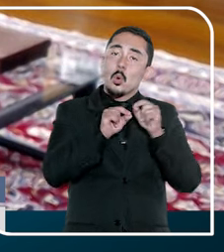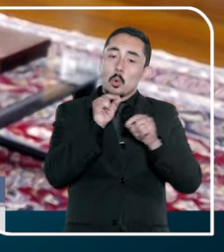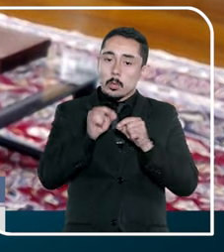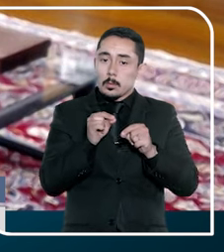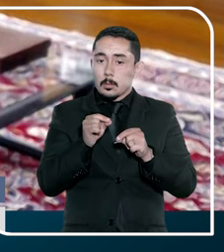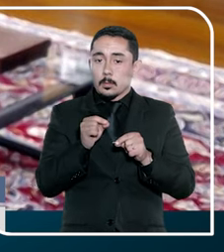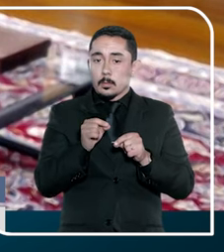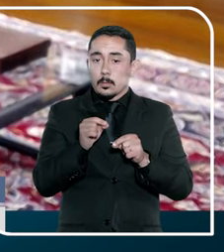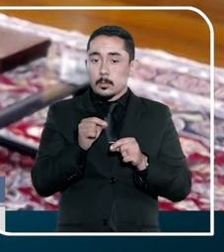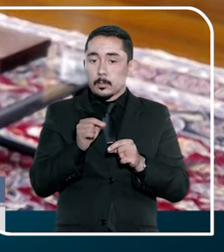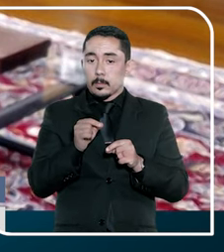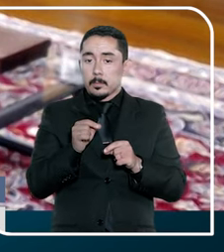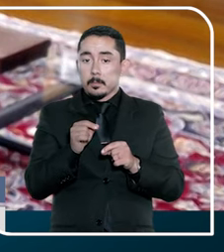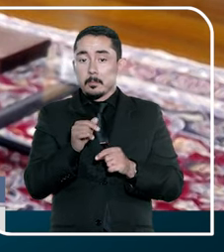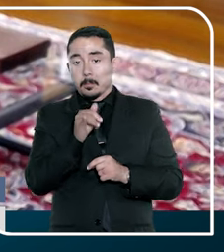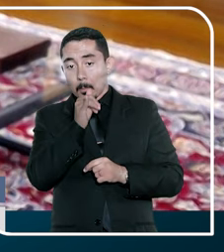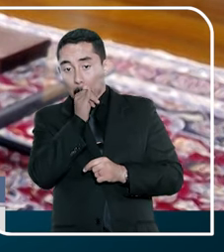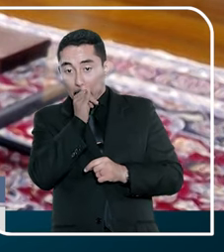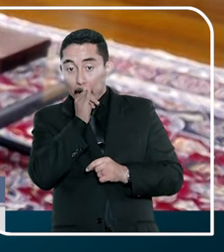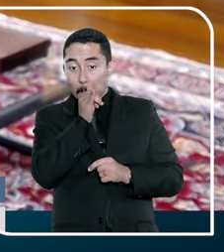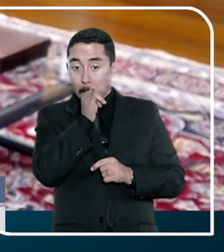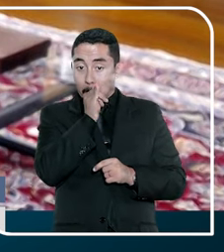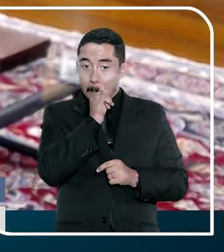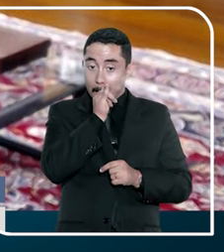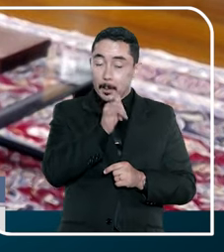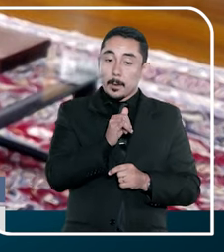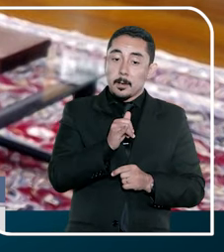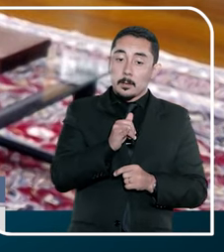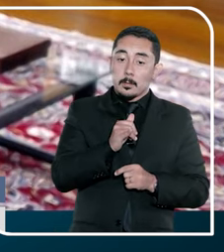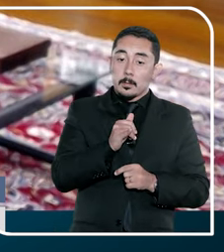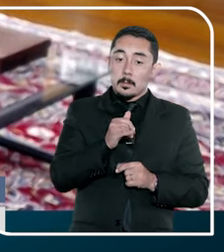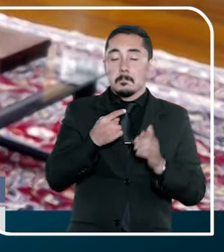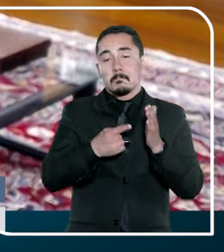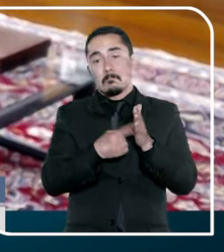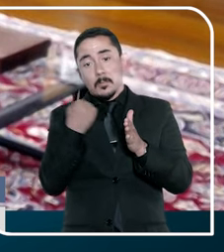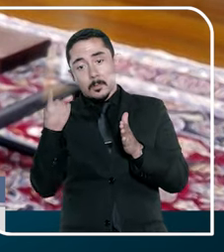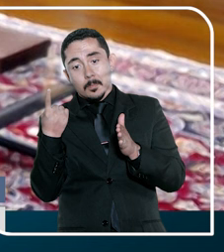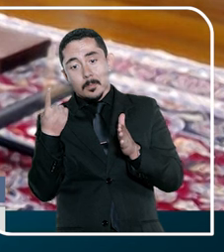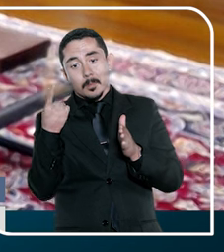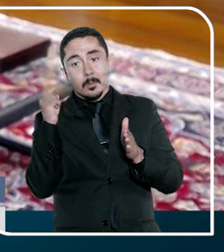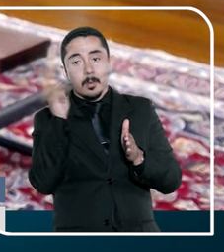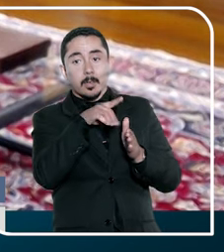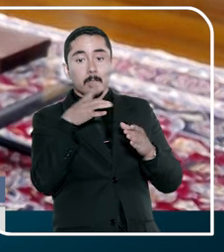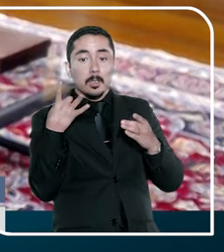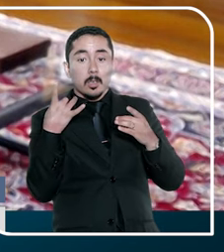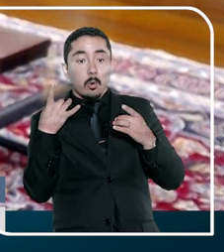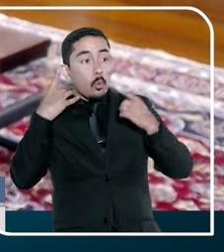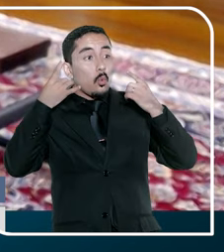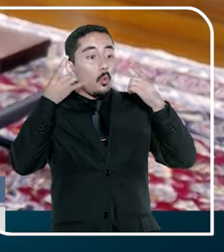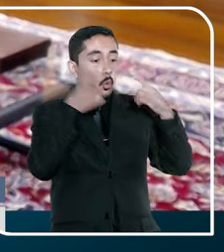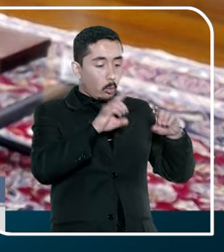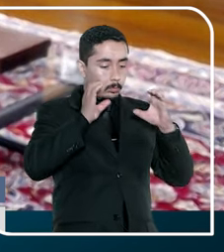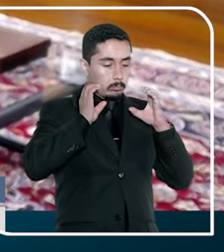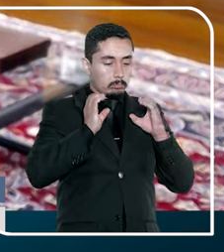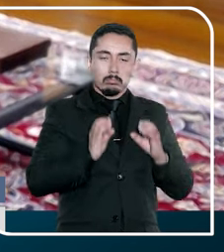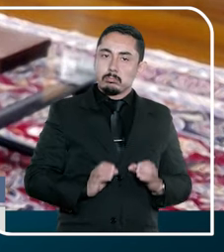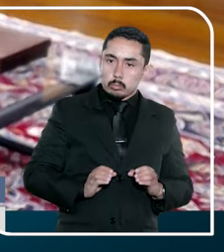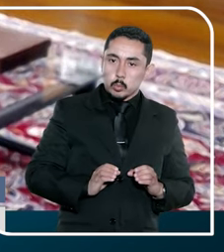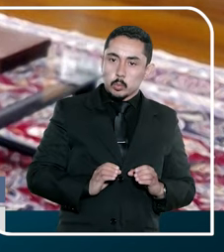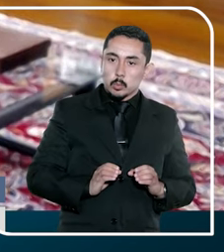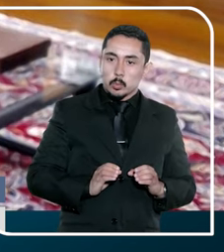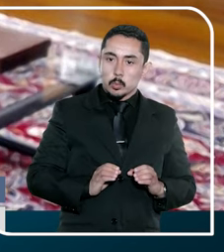acolhida do princípio bagatelar é primeiramente a ofensividade da conduta é preciso que a conduta